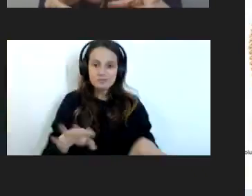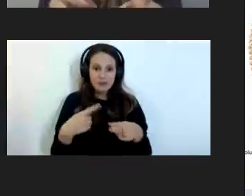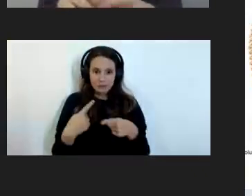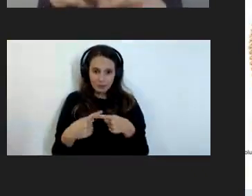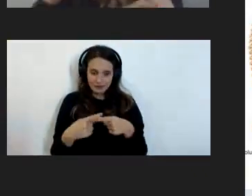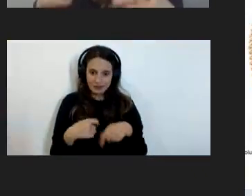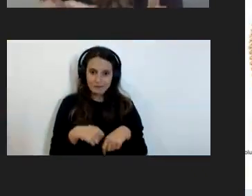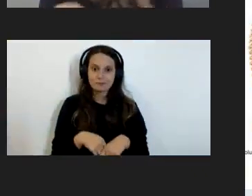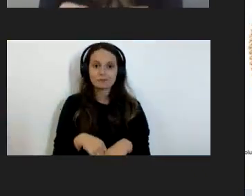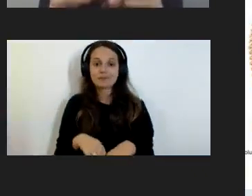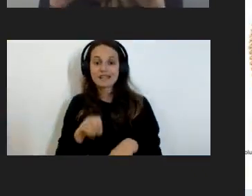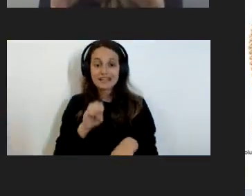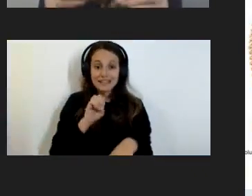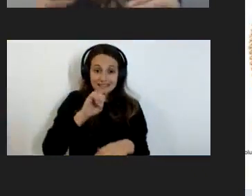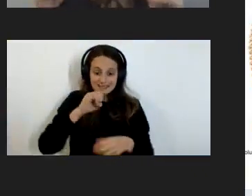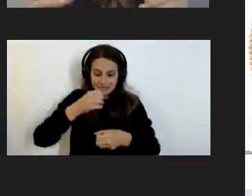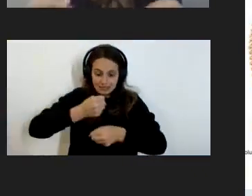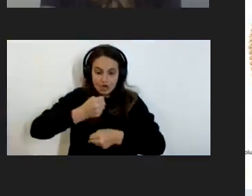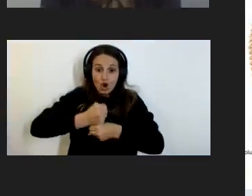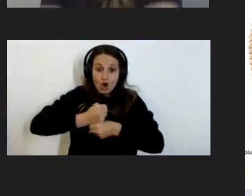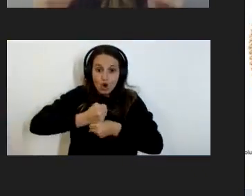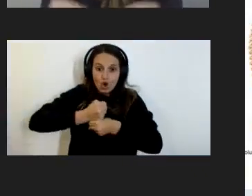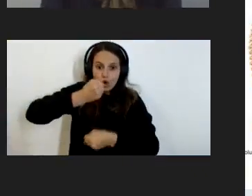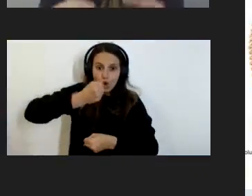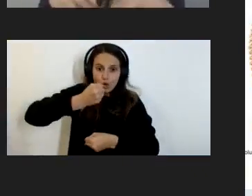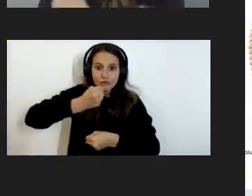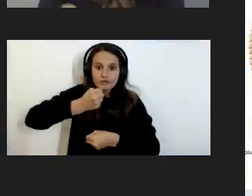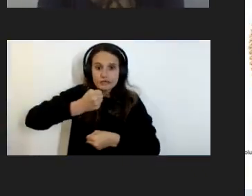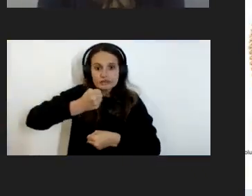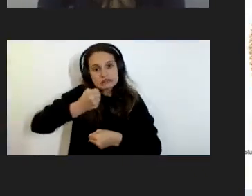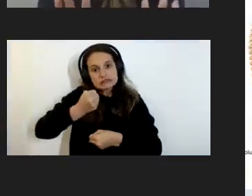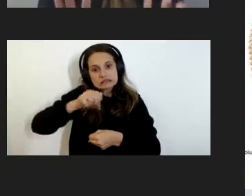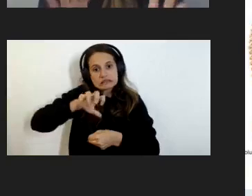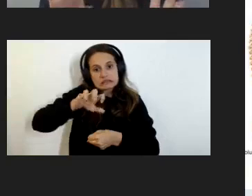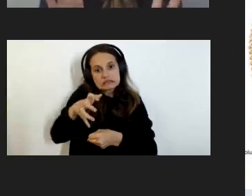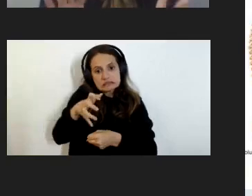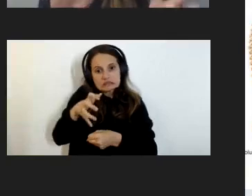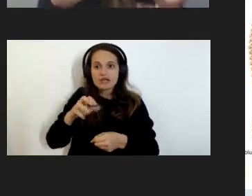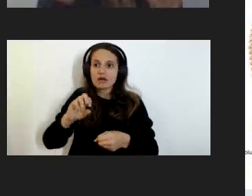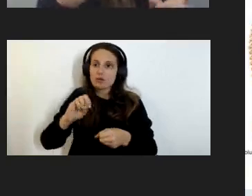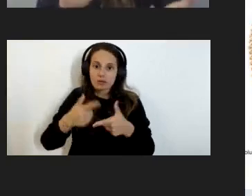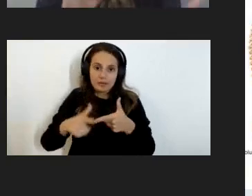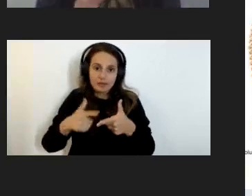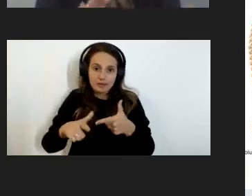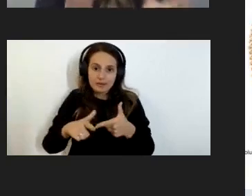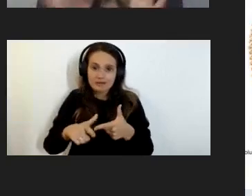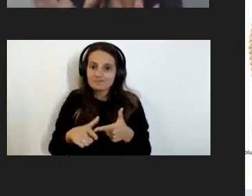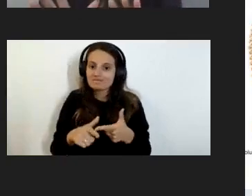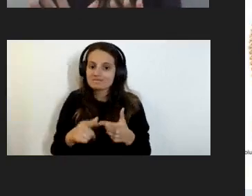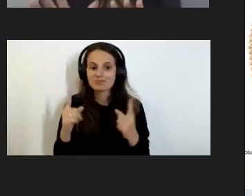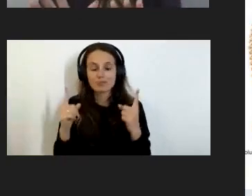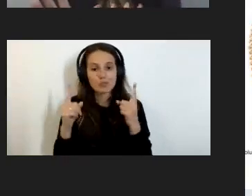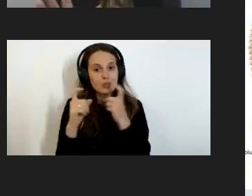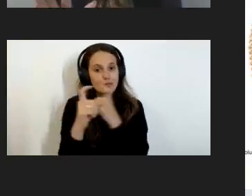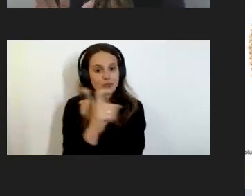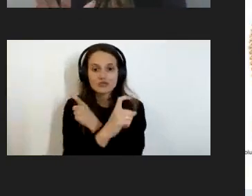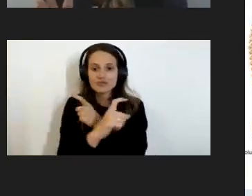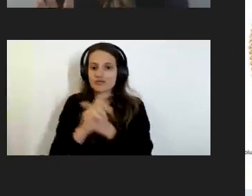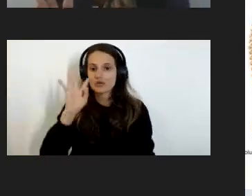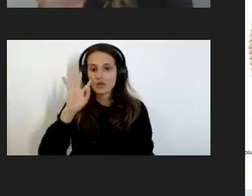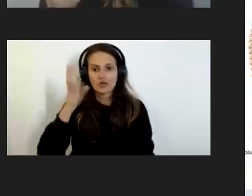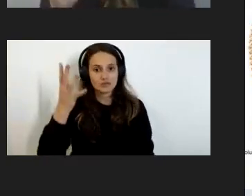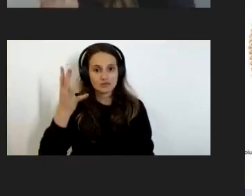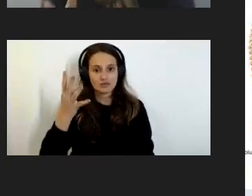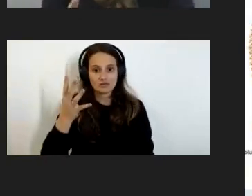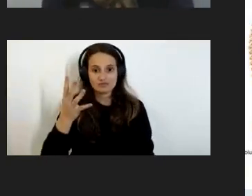assim, tem a lesão, não tem reversão, só se você nascer de novo ou fazer uma cirurgia, que